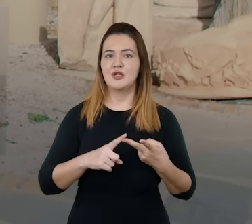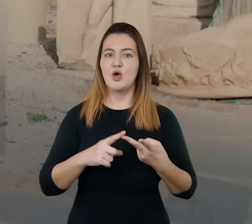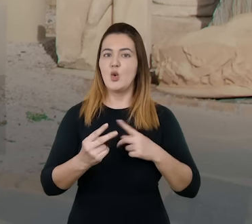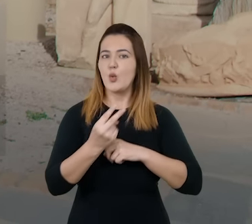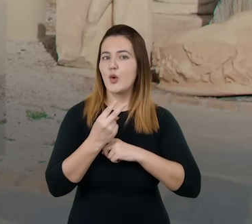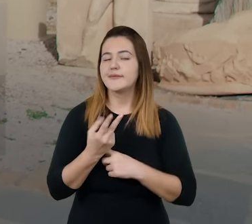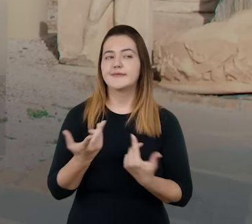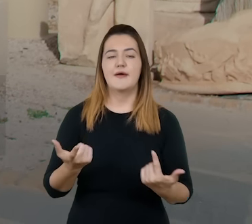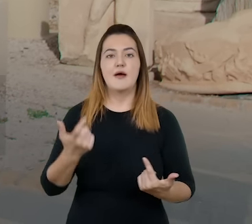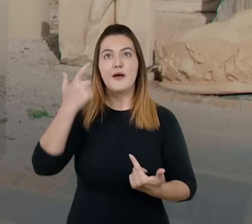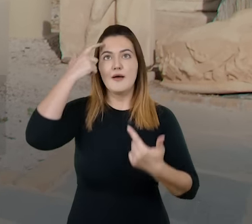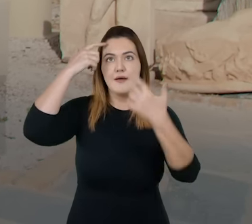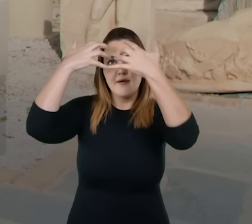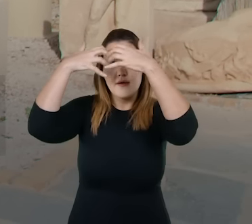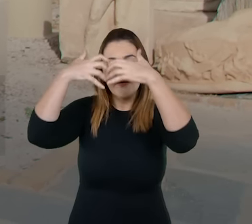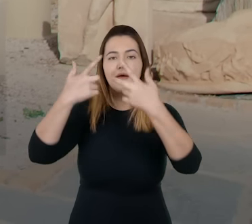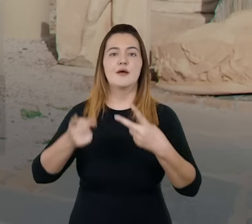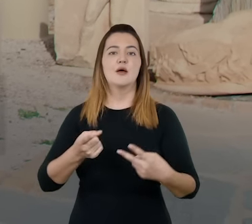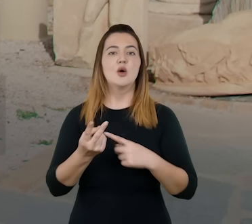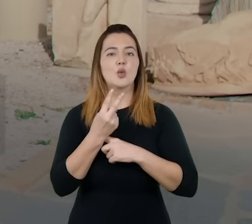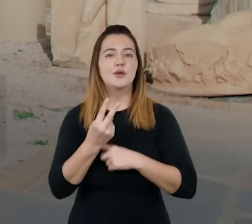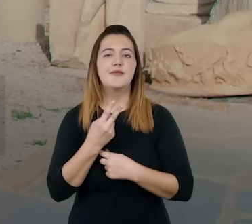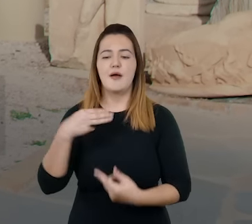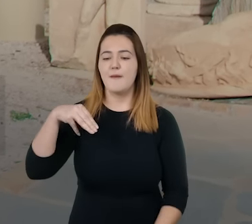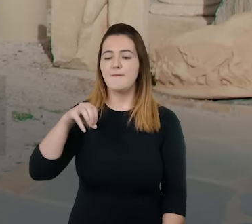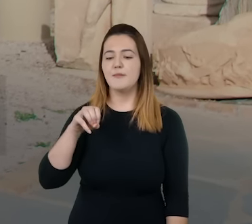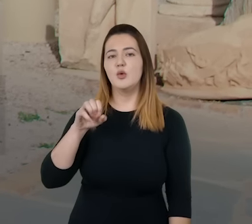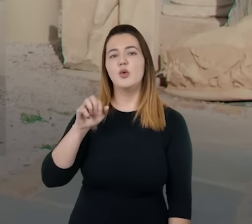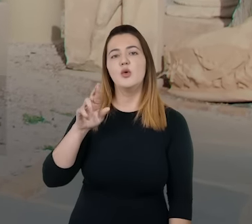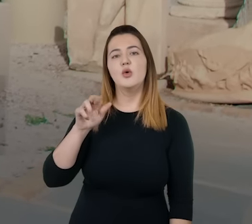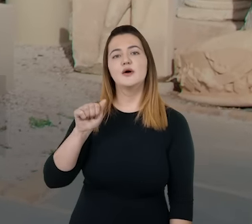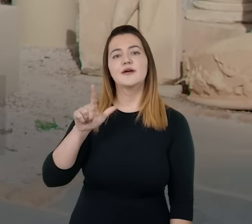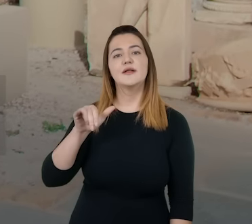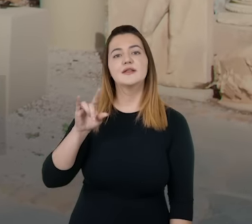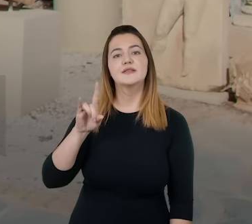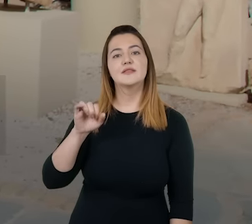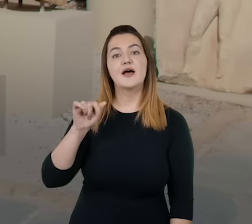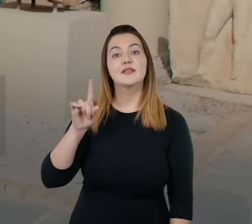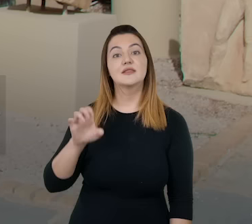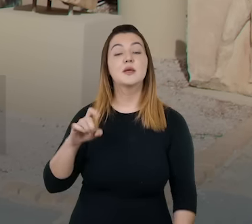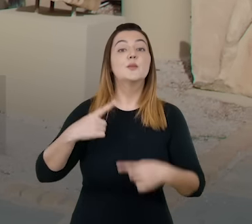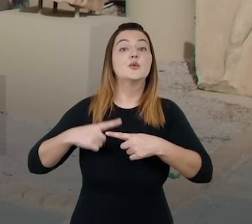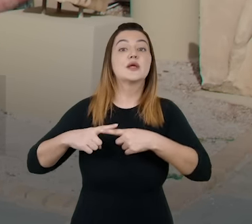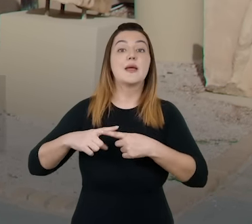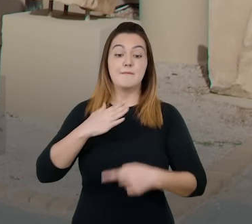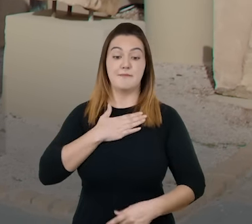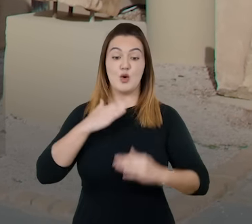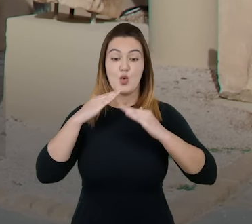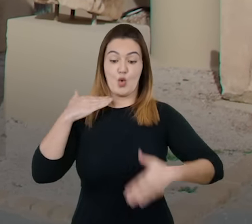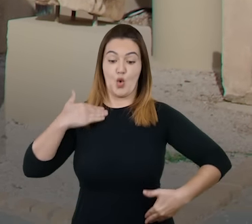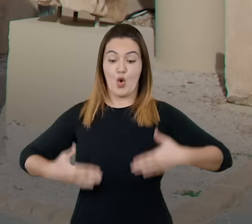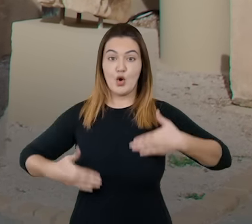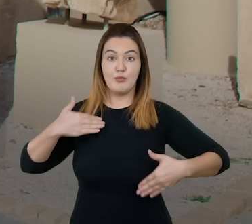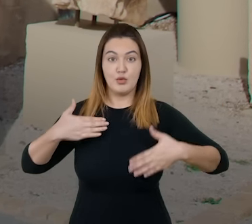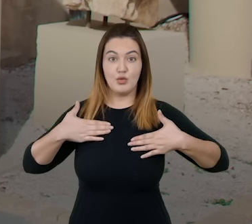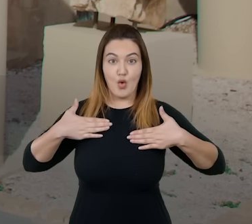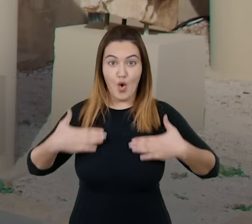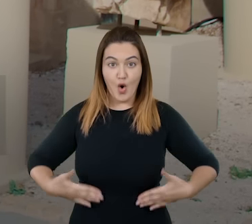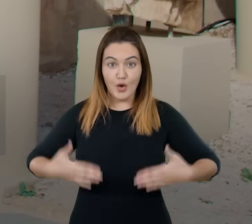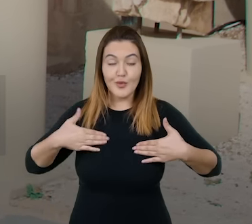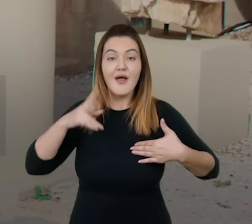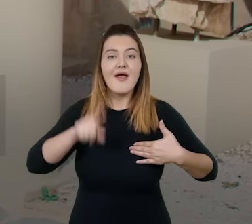aspectos de saúde, de moralidade, de espiritualidade, porque o meu corpo é o templo do Espírito Santo de Deus